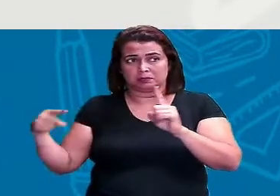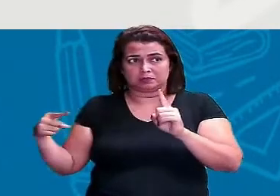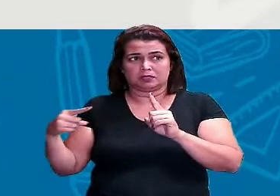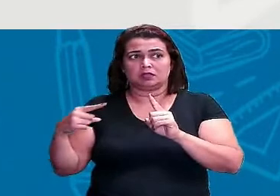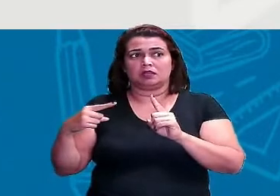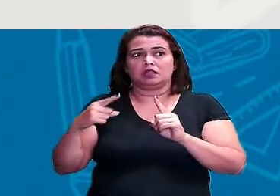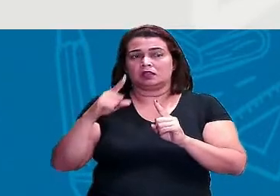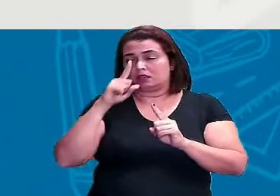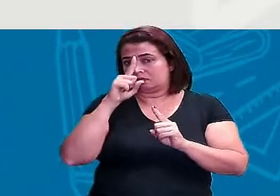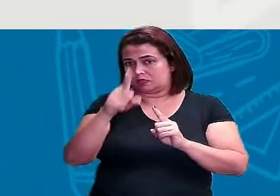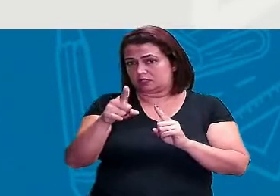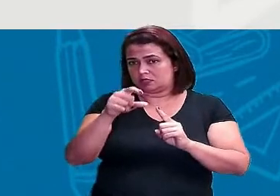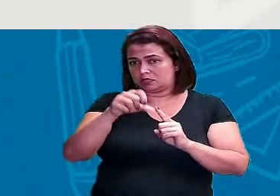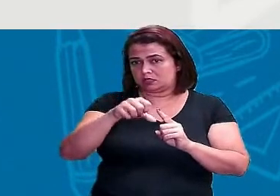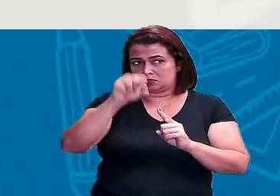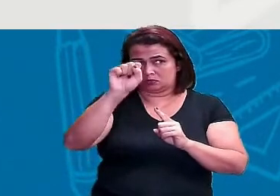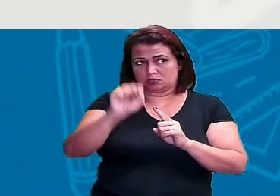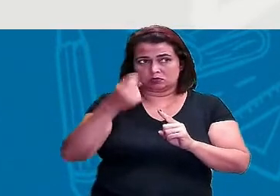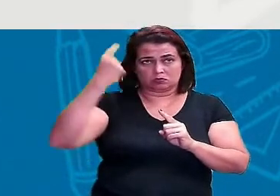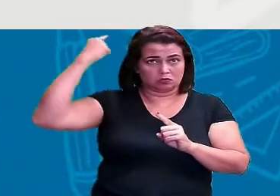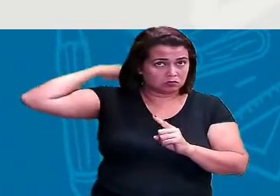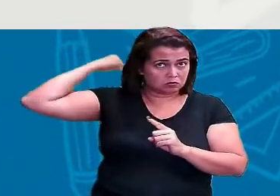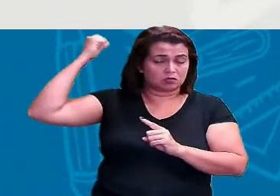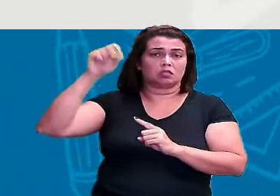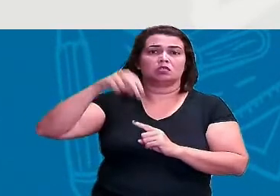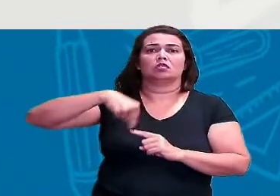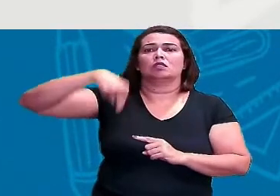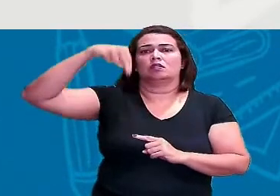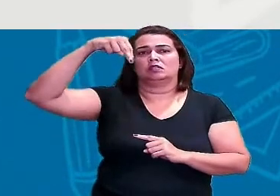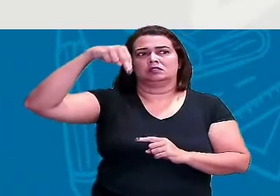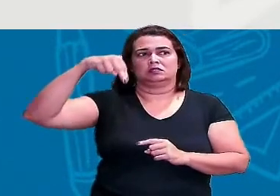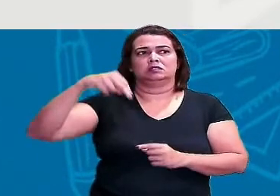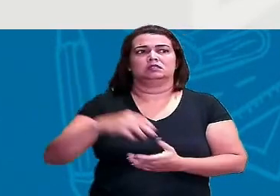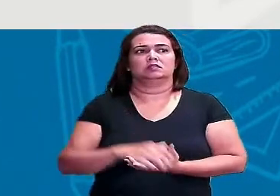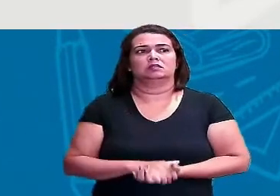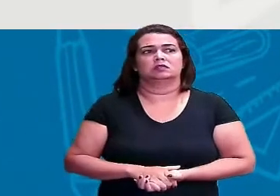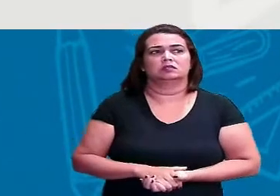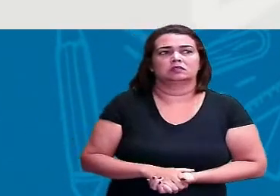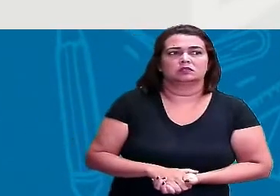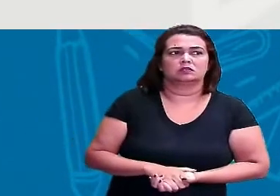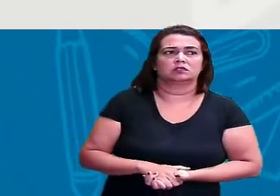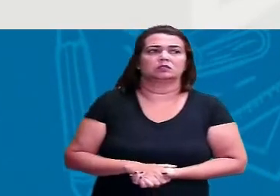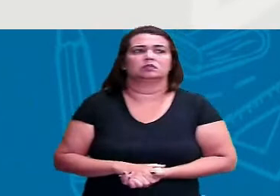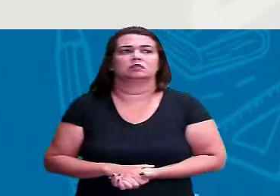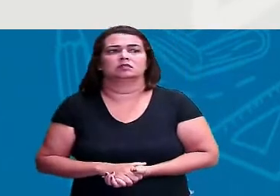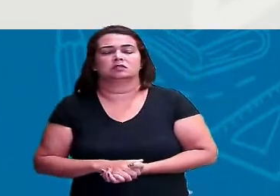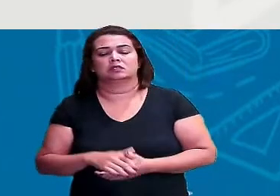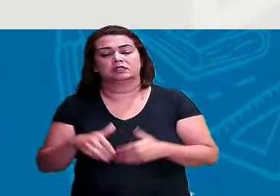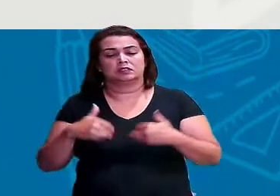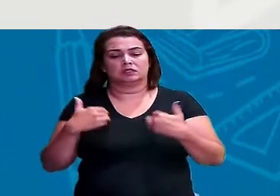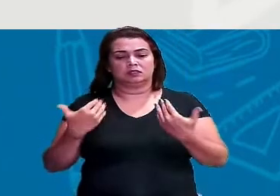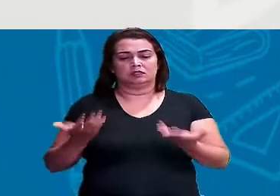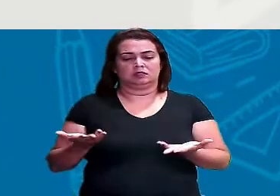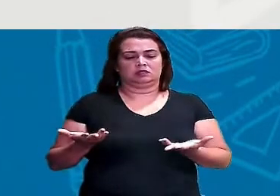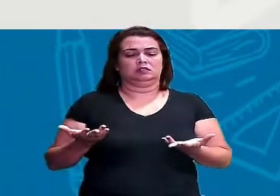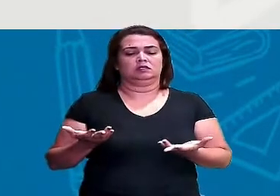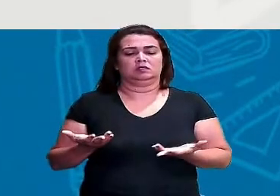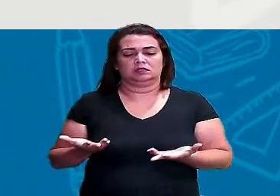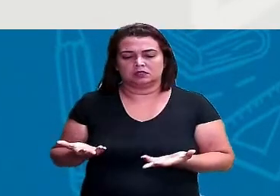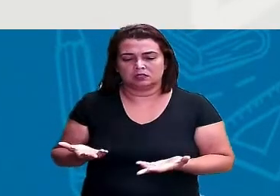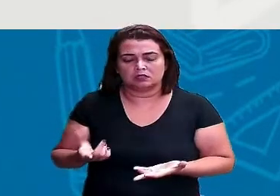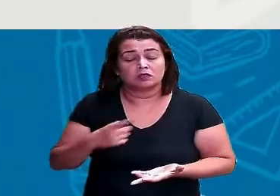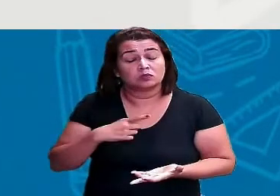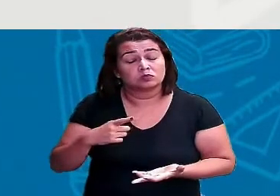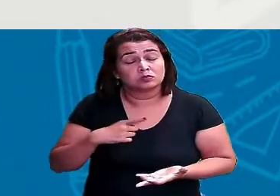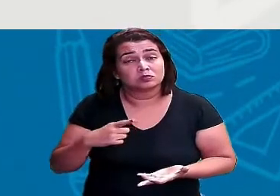na sua frente você teria o sul, nas suas costas o norte. Não é isso? Então, essas eram as